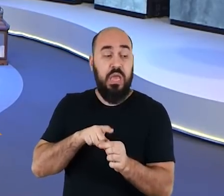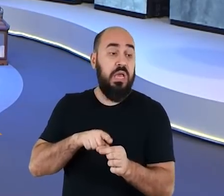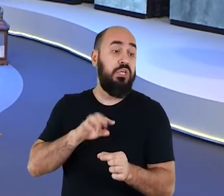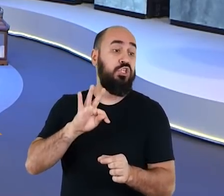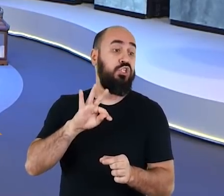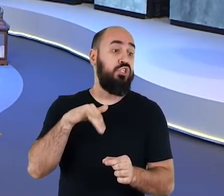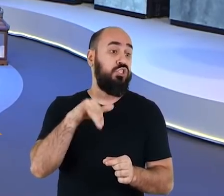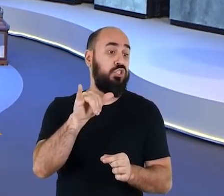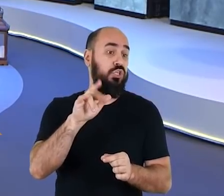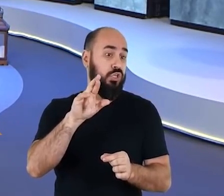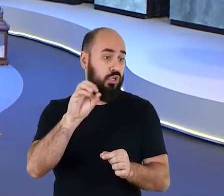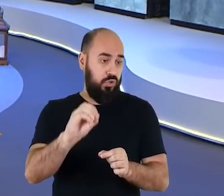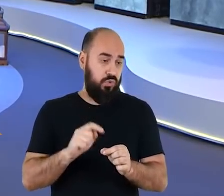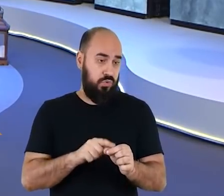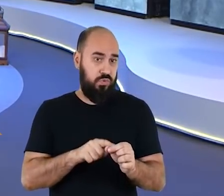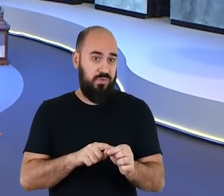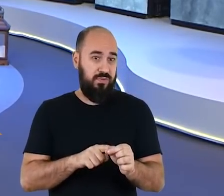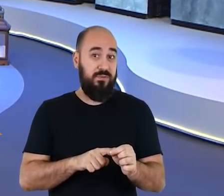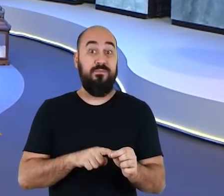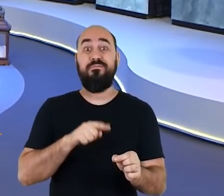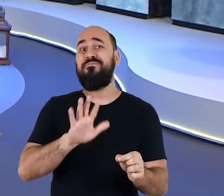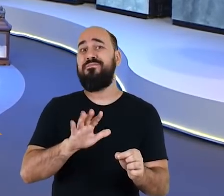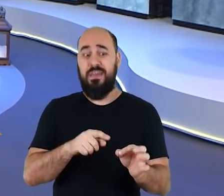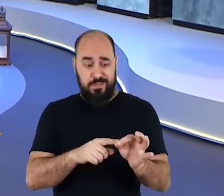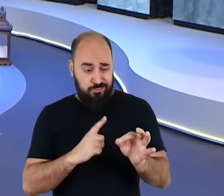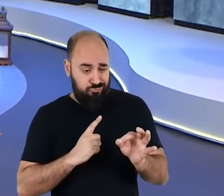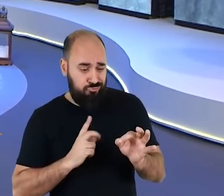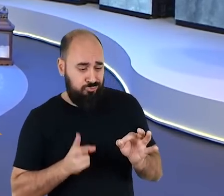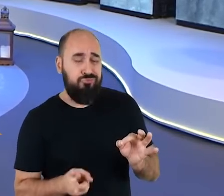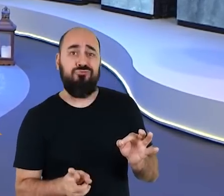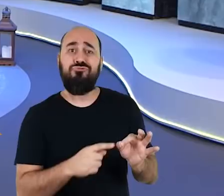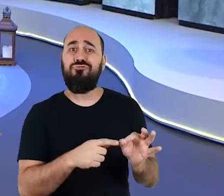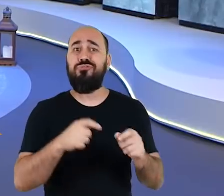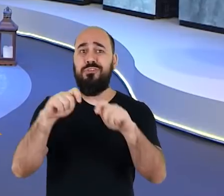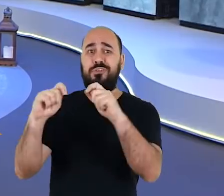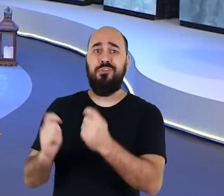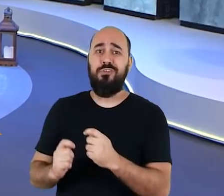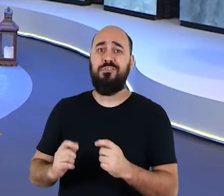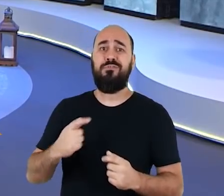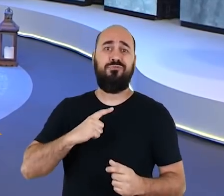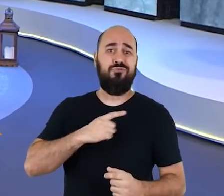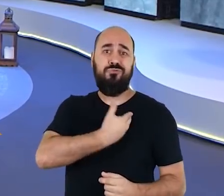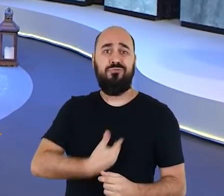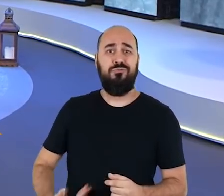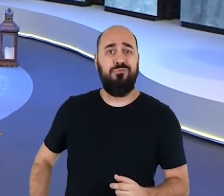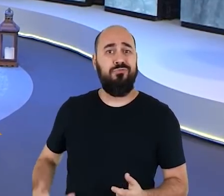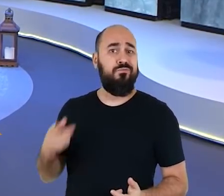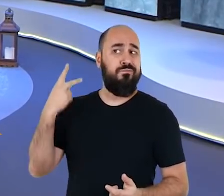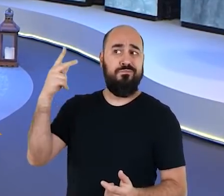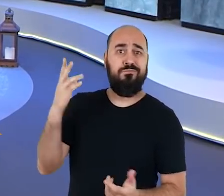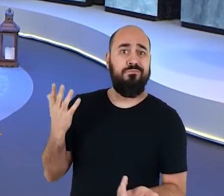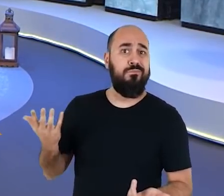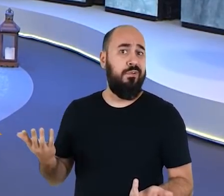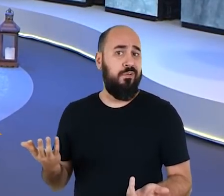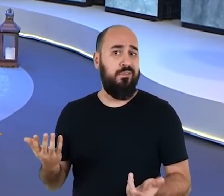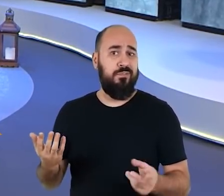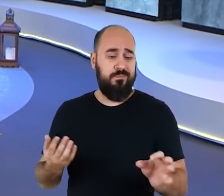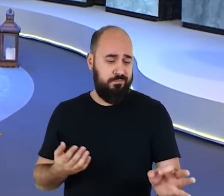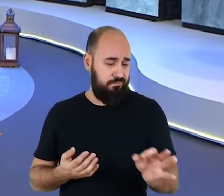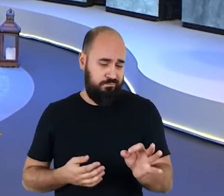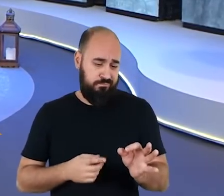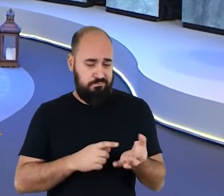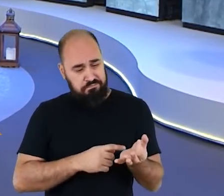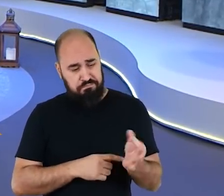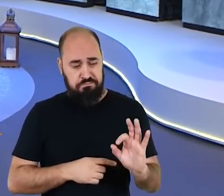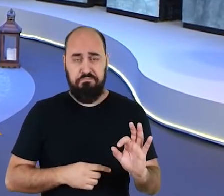vistas grossas, digamos assim, a essas imagens do ciclo de Tiro. Porque, afinal de contas, imagem por imagem, ela também trazia